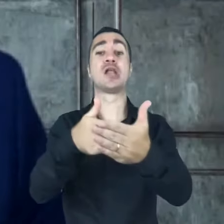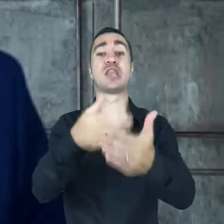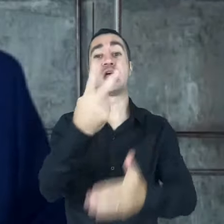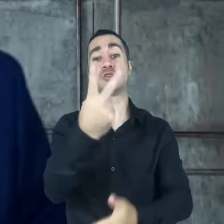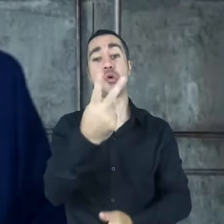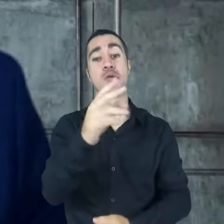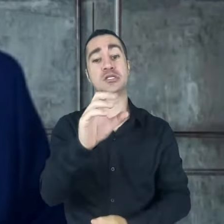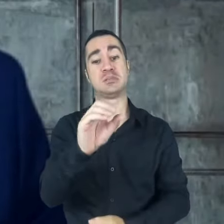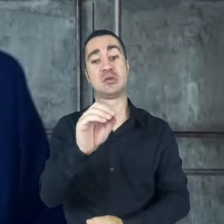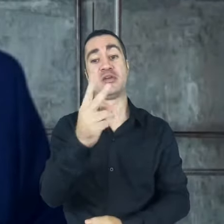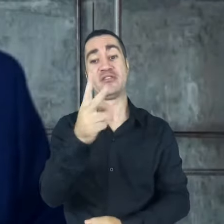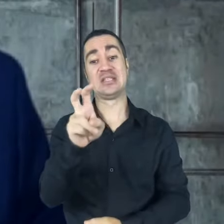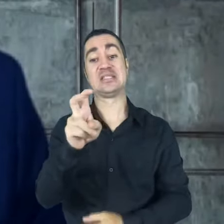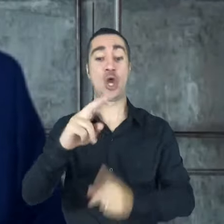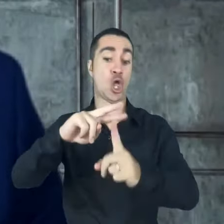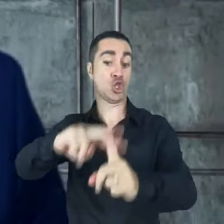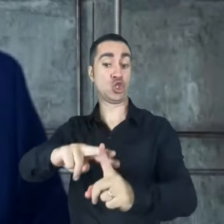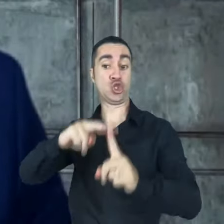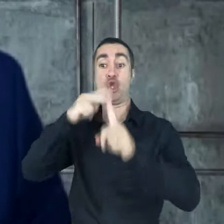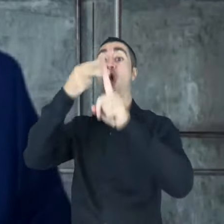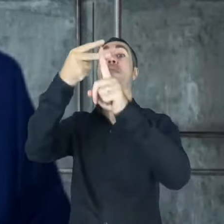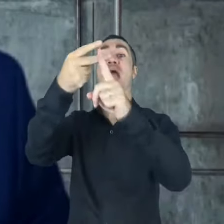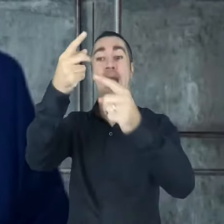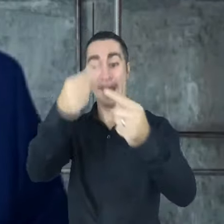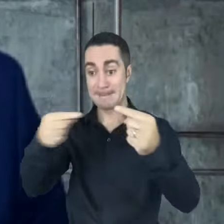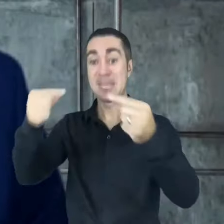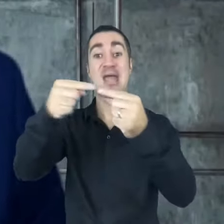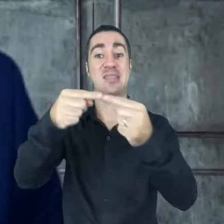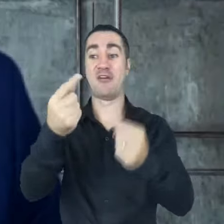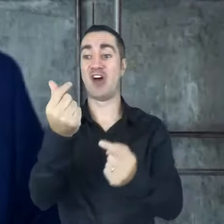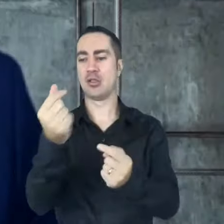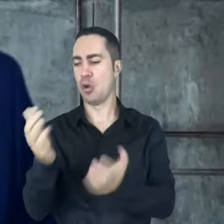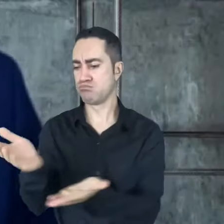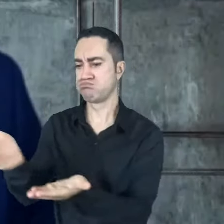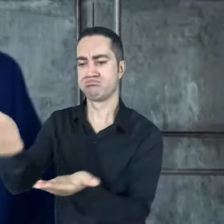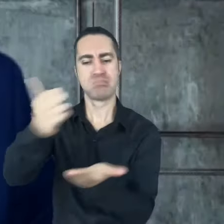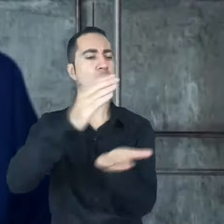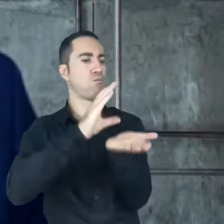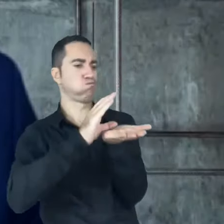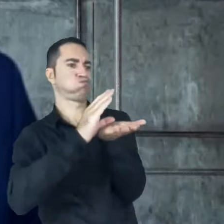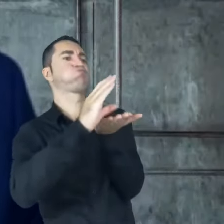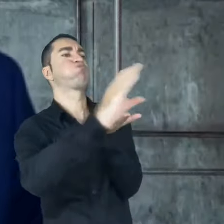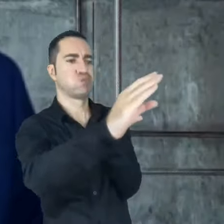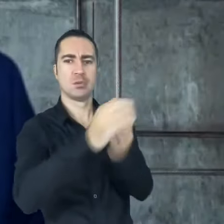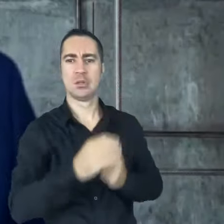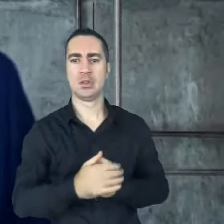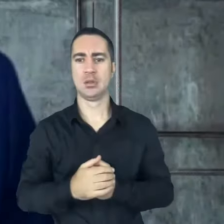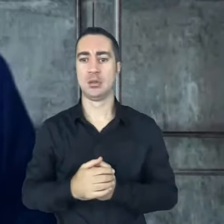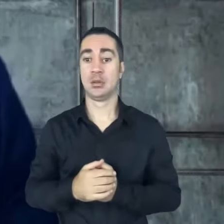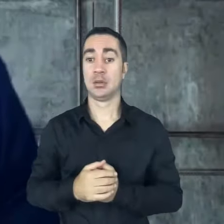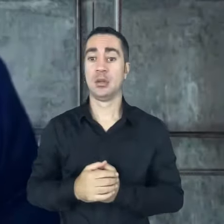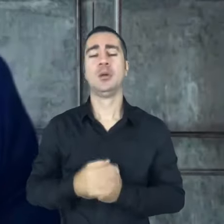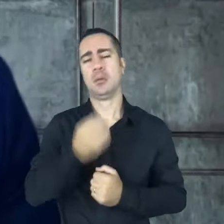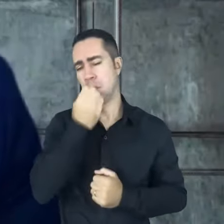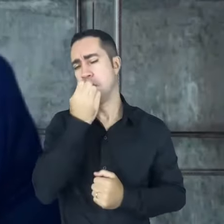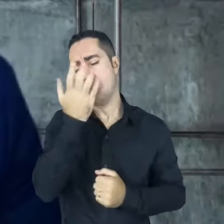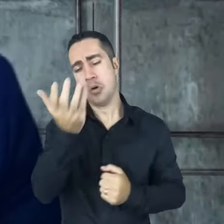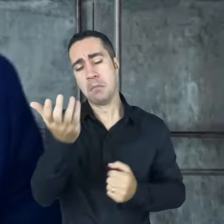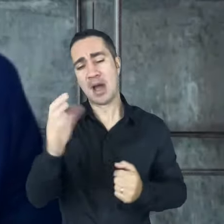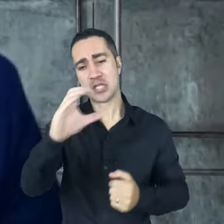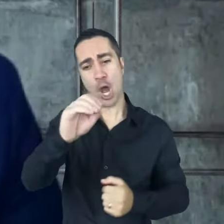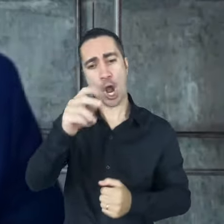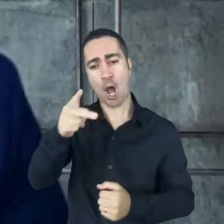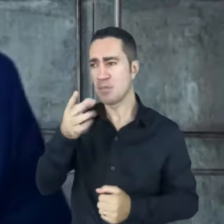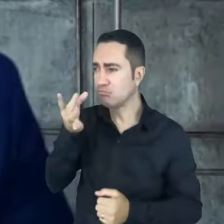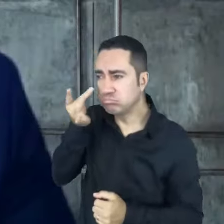tá? E aí eu trago, gente, a própria Merkel, que me surpreendeu muito, na COP, e, né, os alemães são